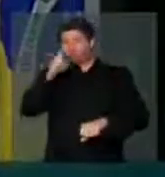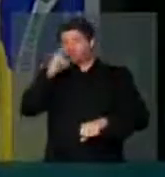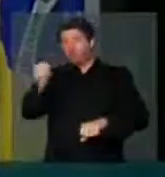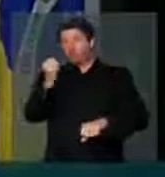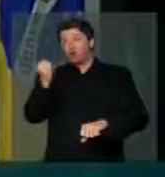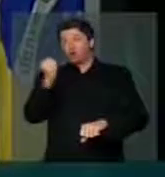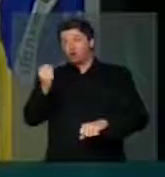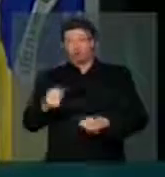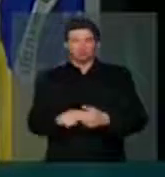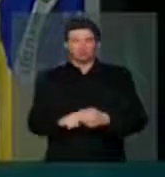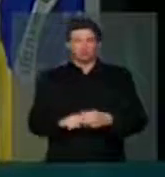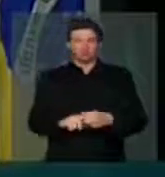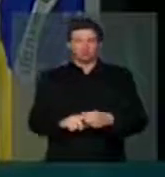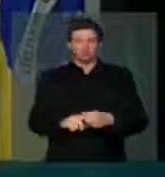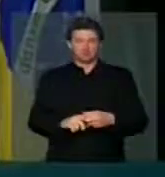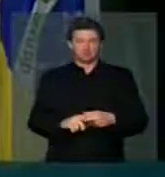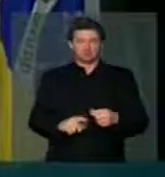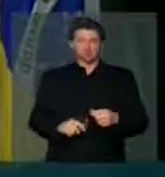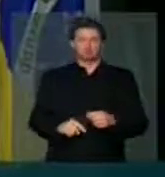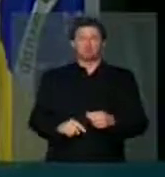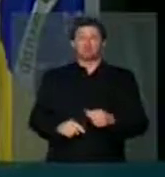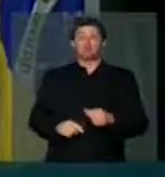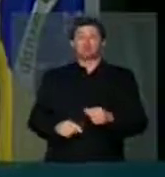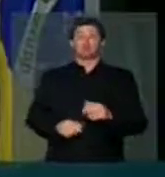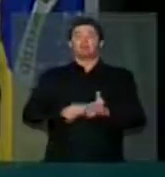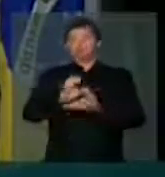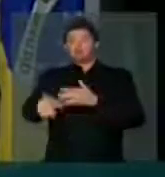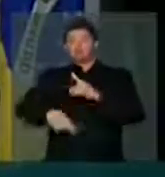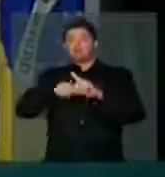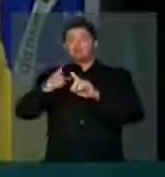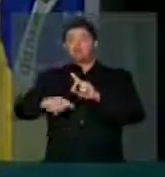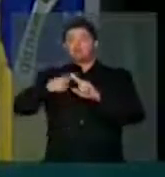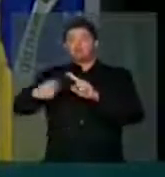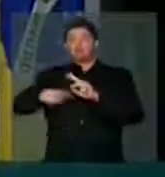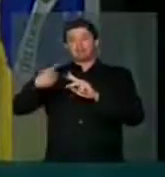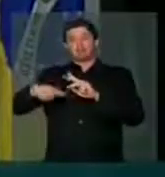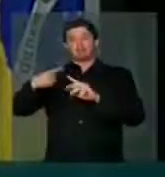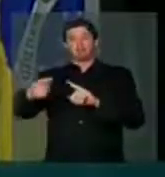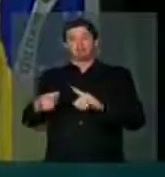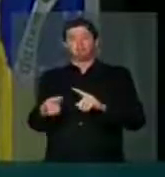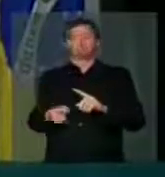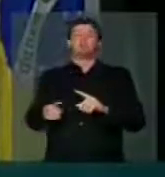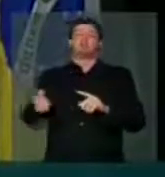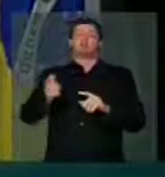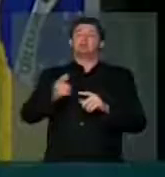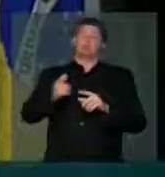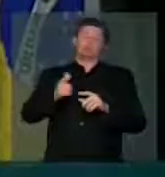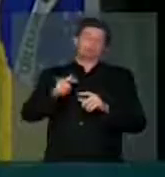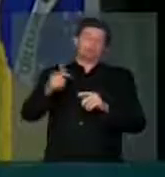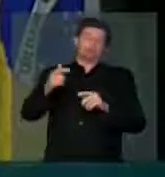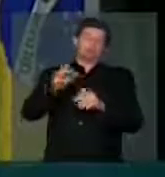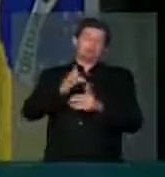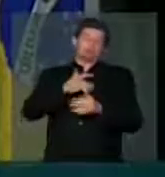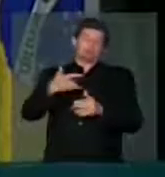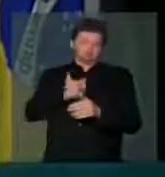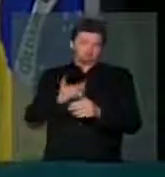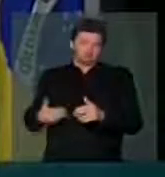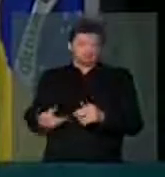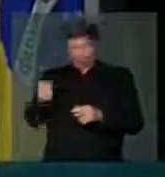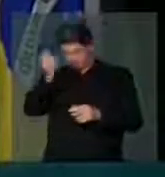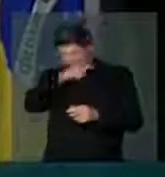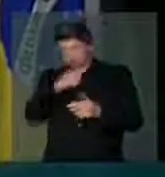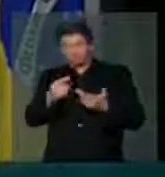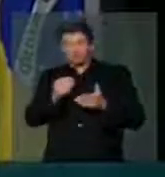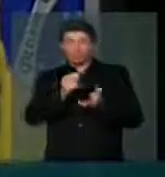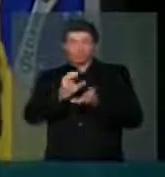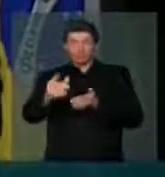significativamente. A falta de corretos investimentos acentuou os problemas existentes na saúde pública. Com recursos